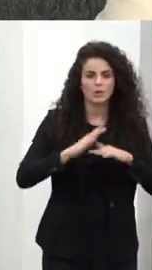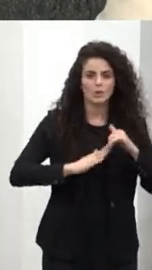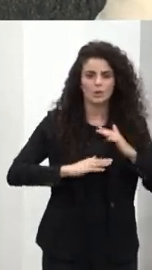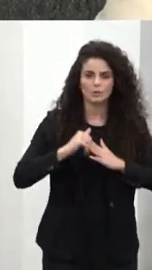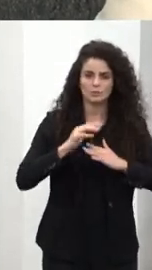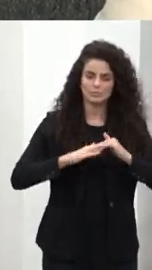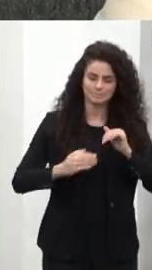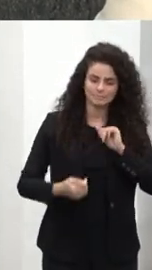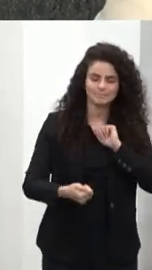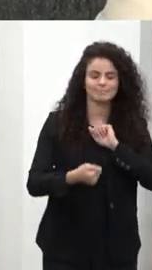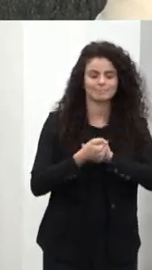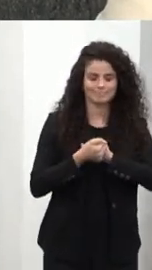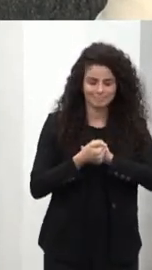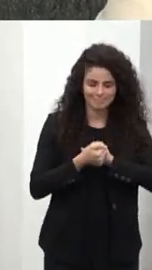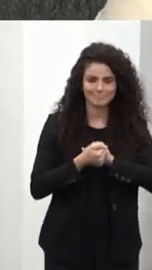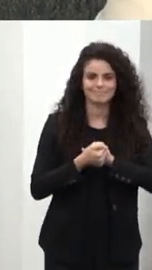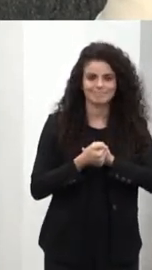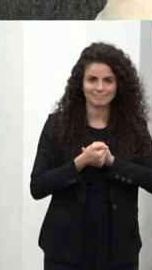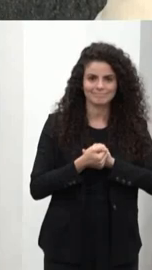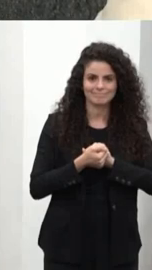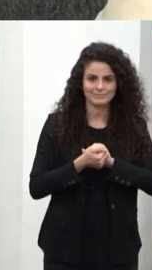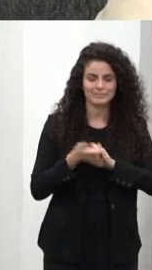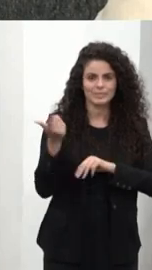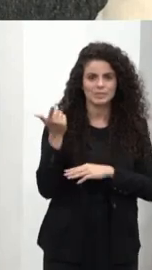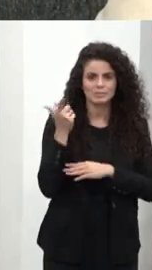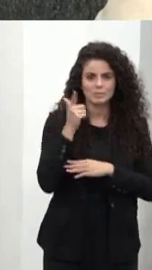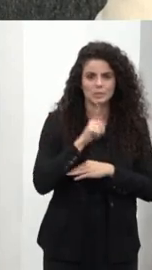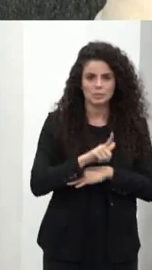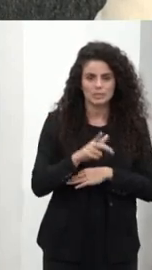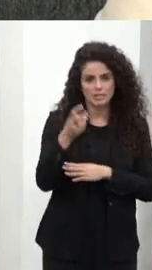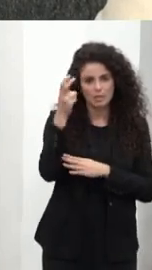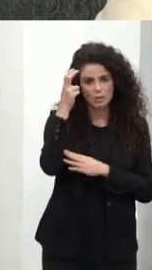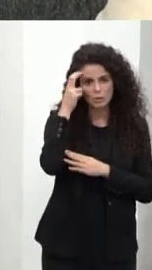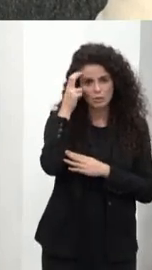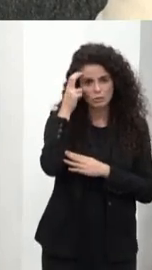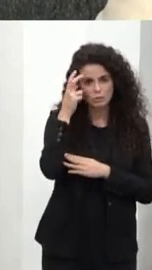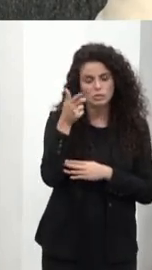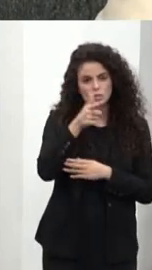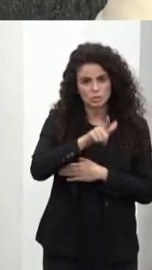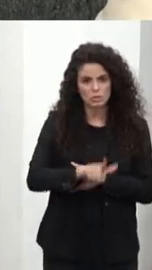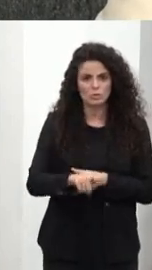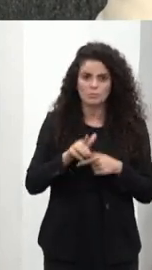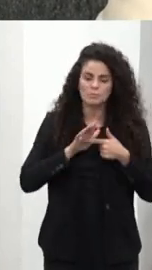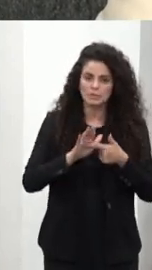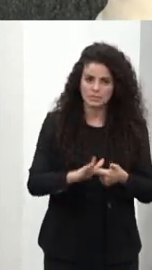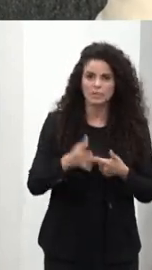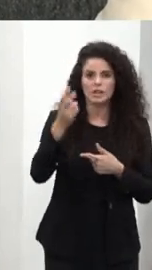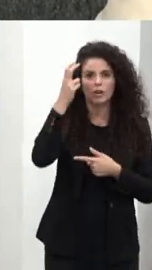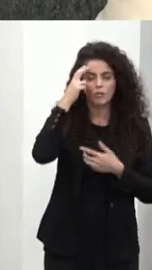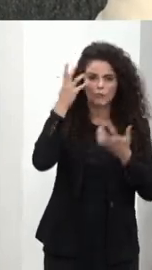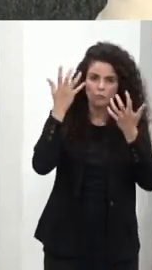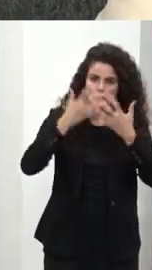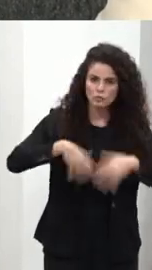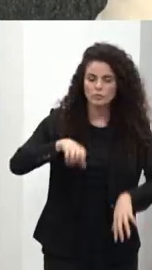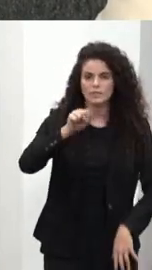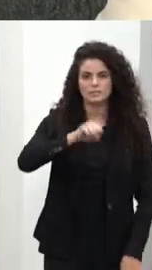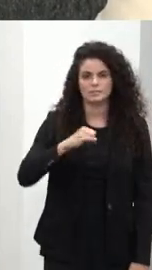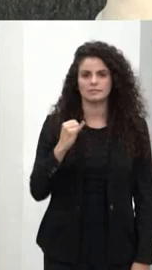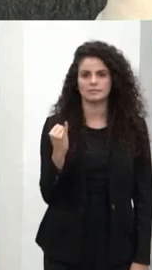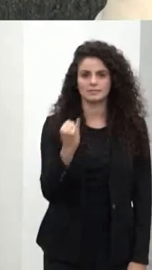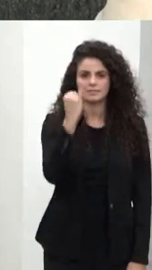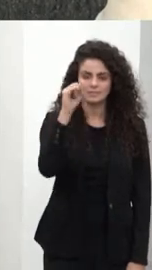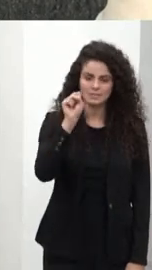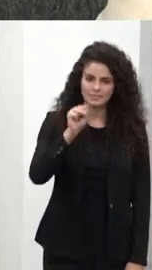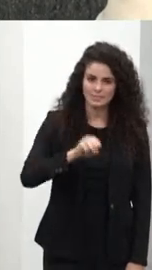para isso vamos vamos recolocar a cultura vamos reportar a cultura mostrar que a cultura funciona que é importante e